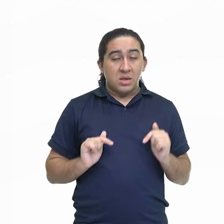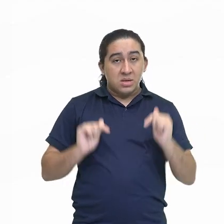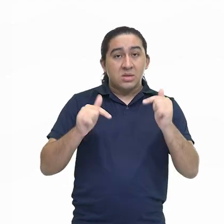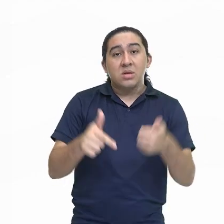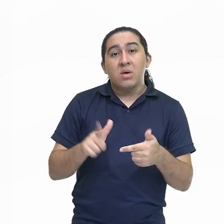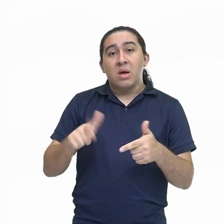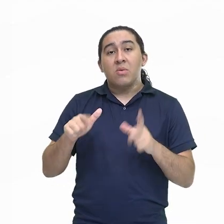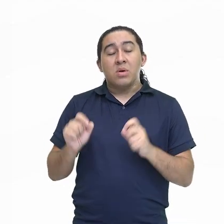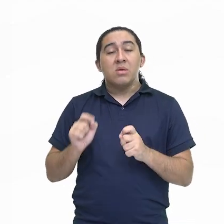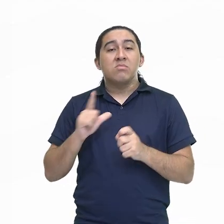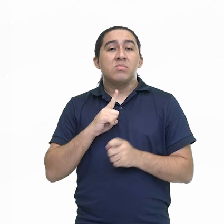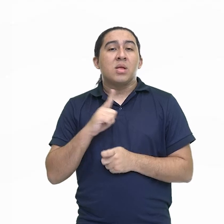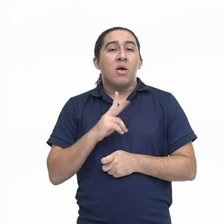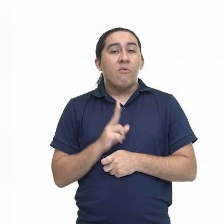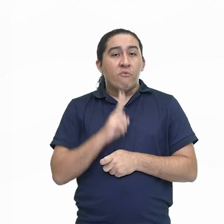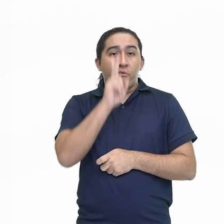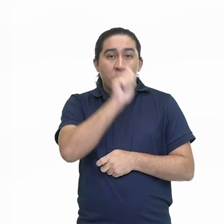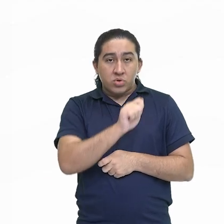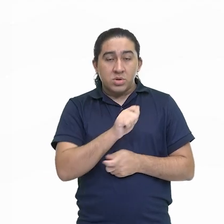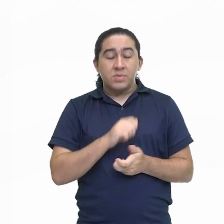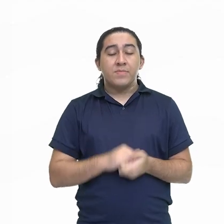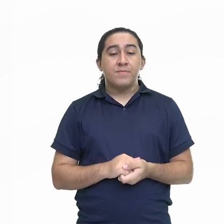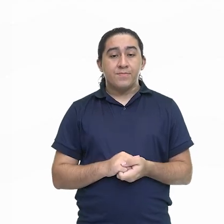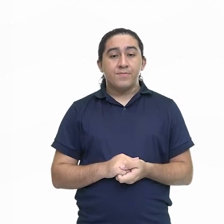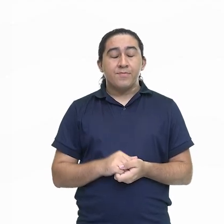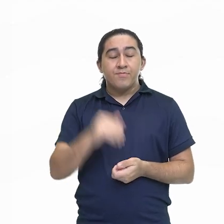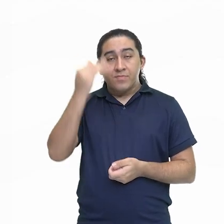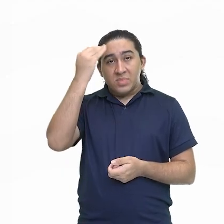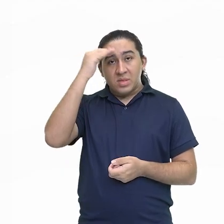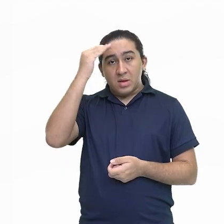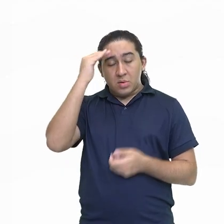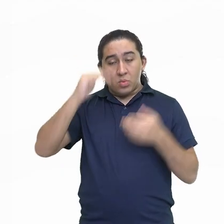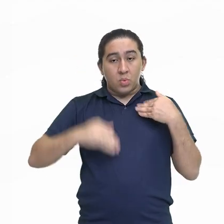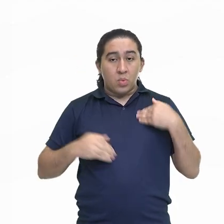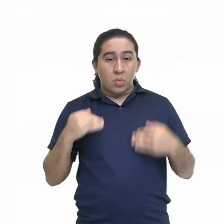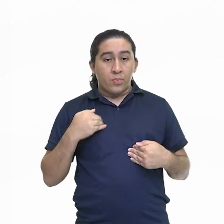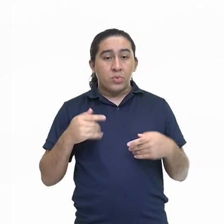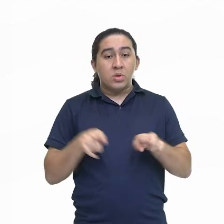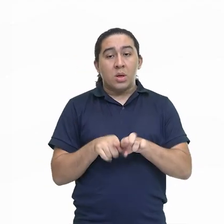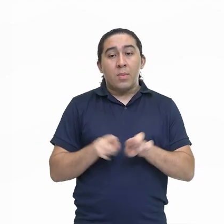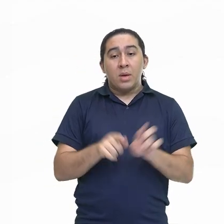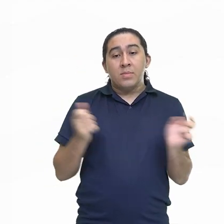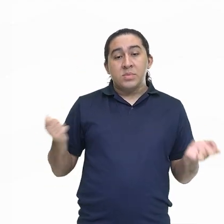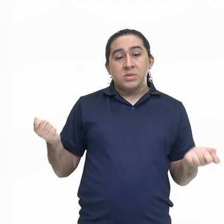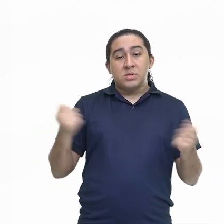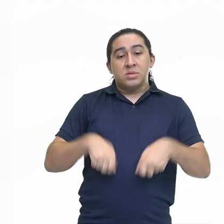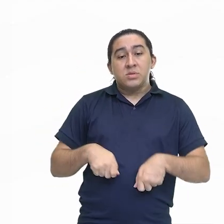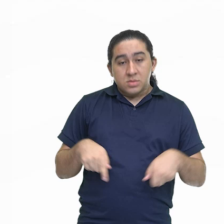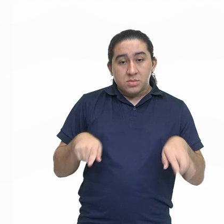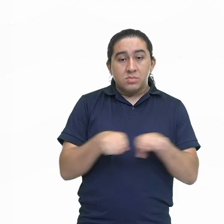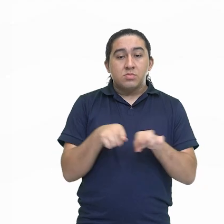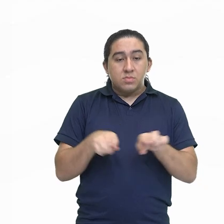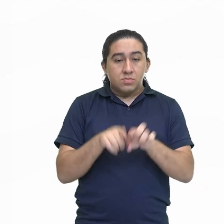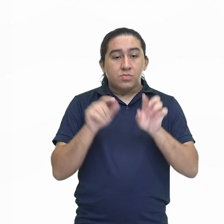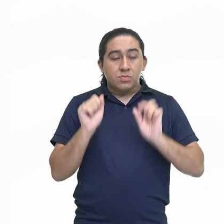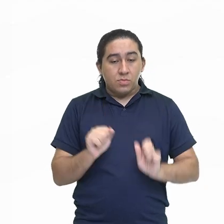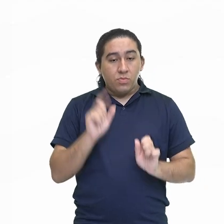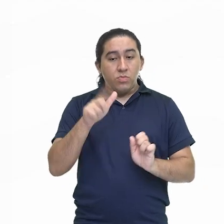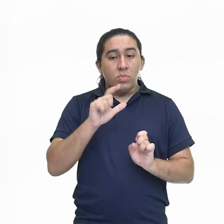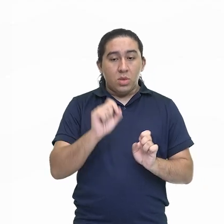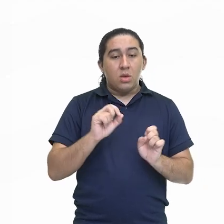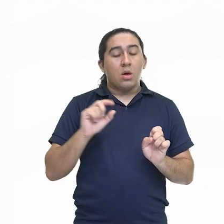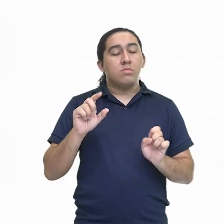autoconhecimento e empoderamento. O entendimento do próprio corpo, suas capacidades e limitações, pode ser